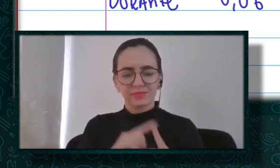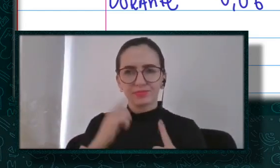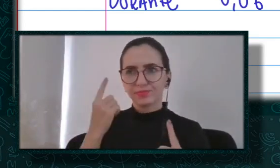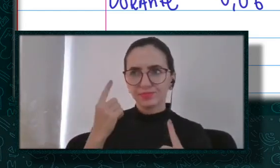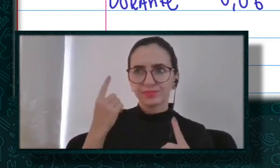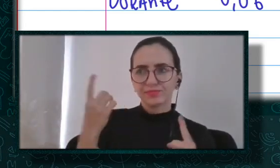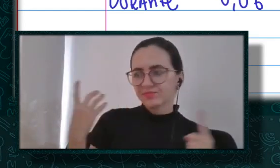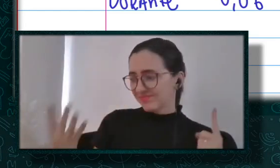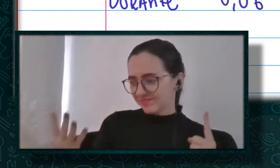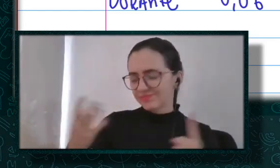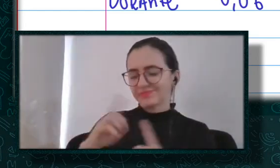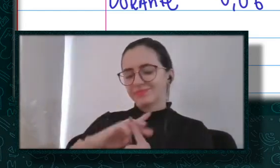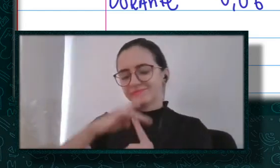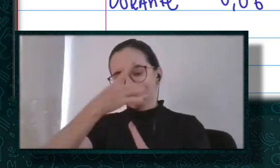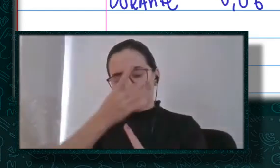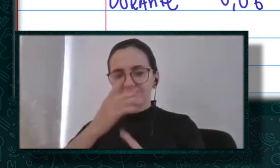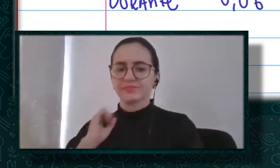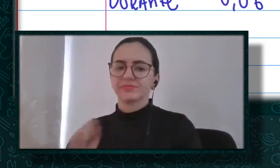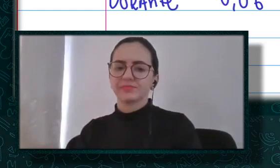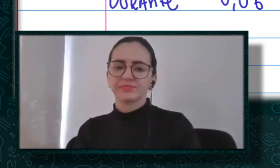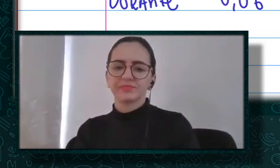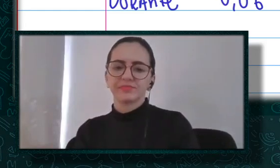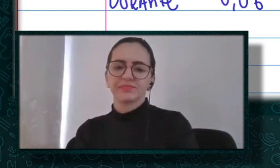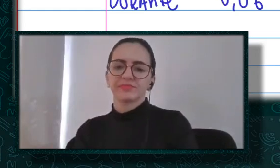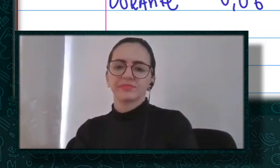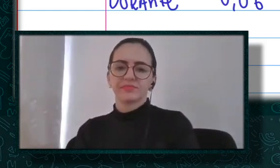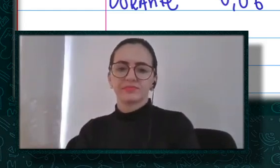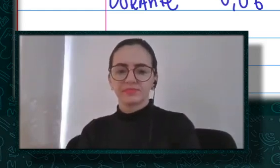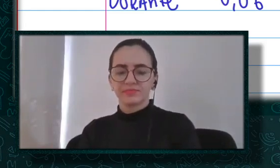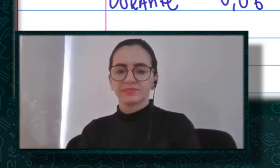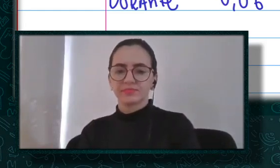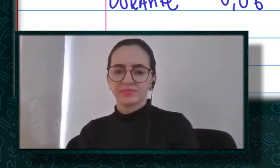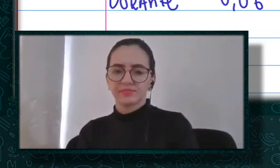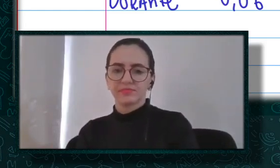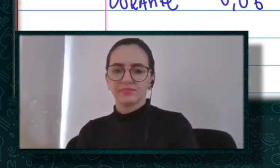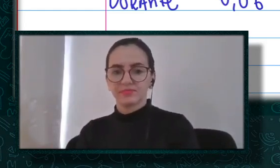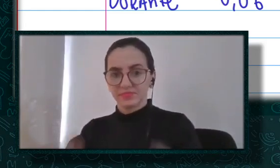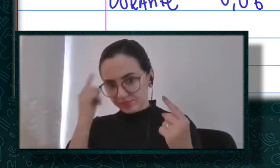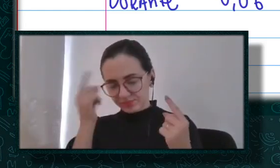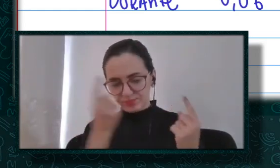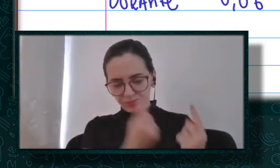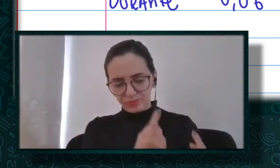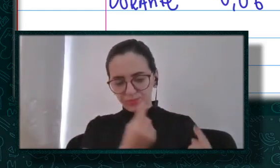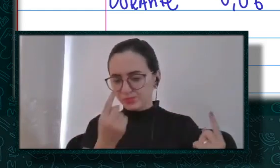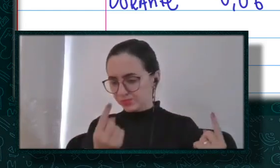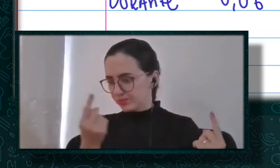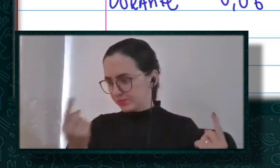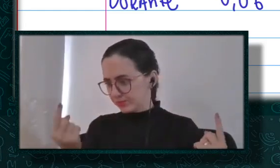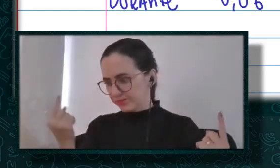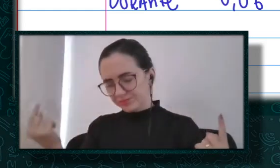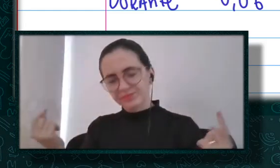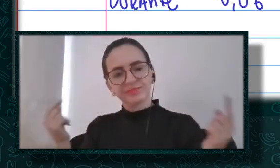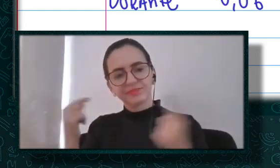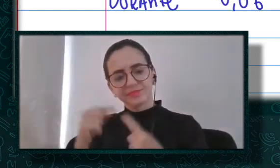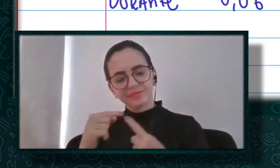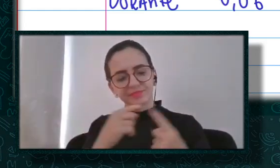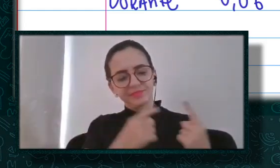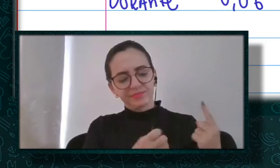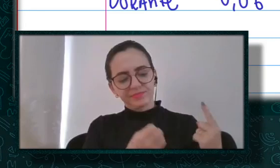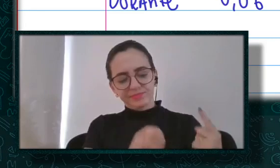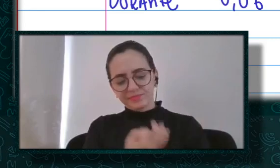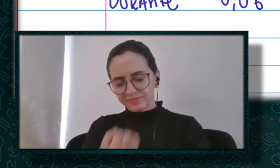tem uma aqui, então a mesma coisa. Vai formar aqui 0,06 mols. Certo? Agora, vale lembrar,